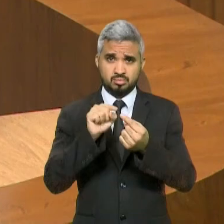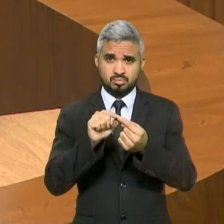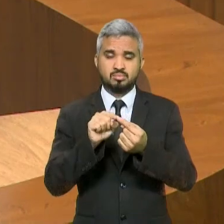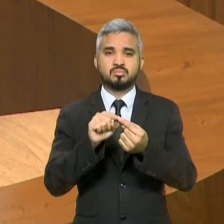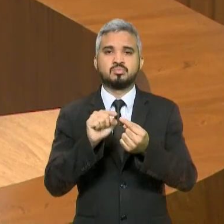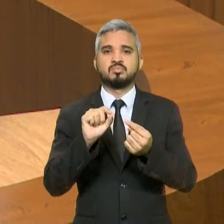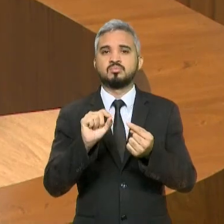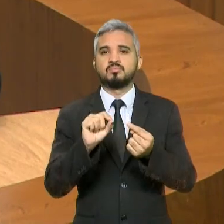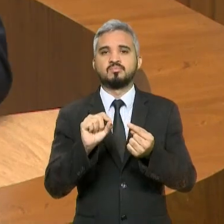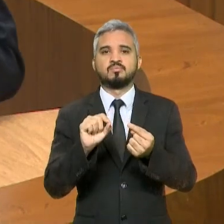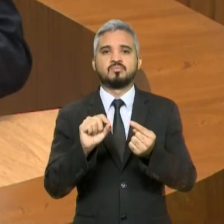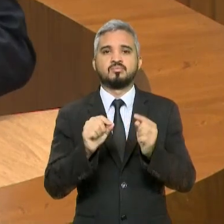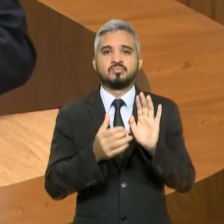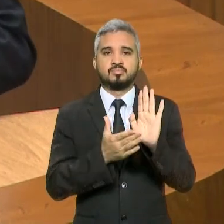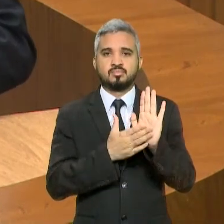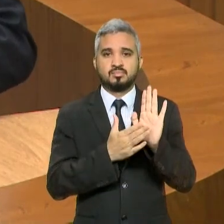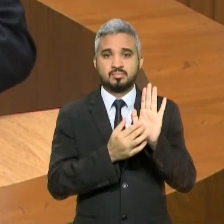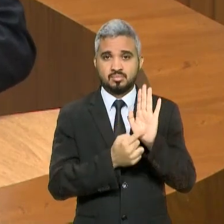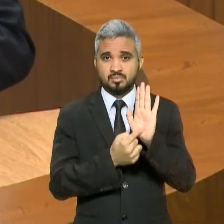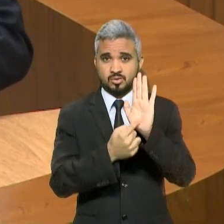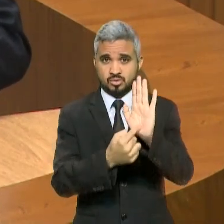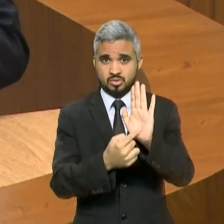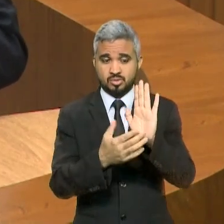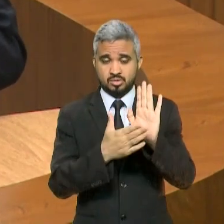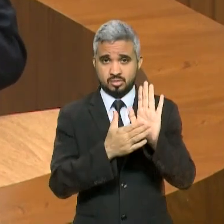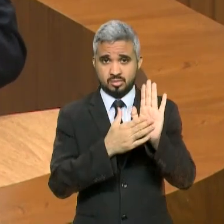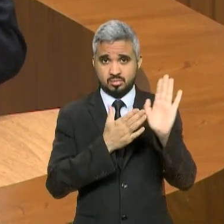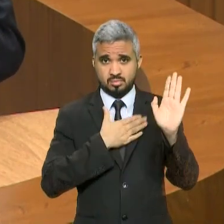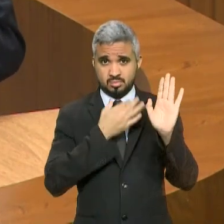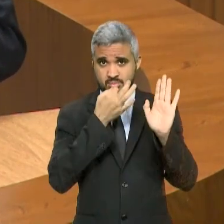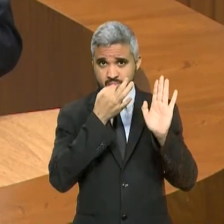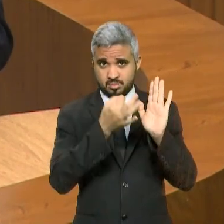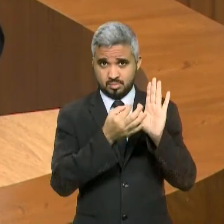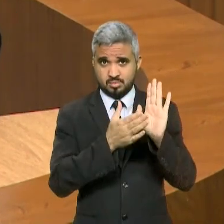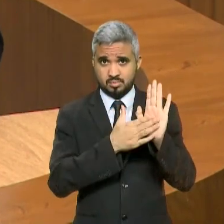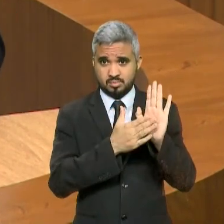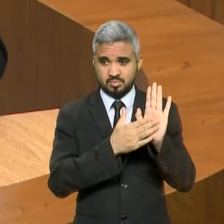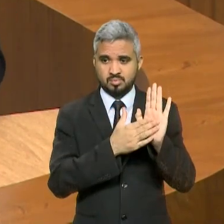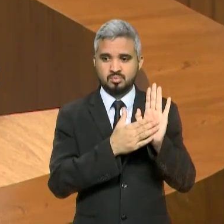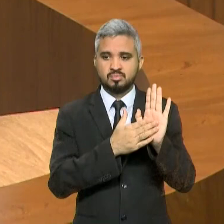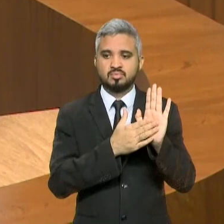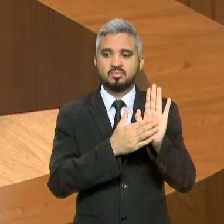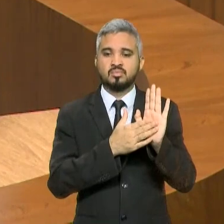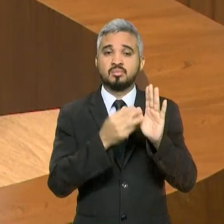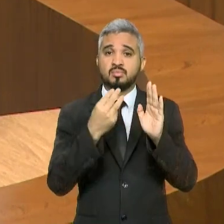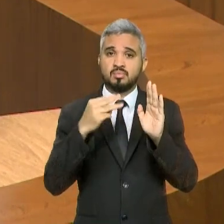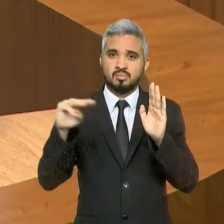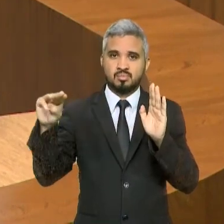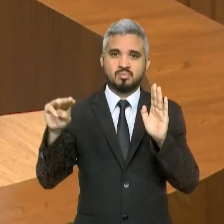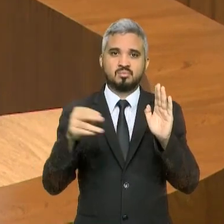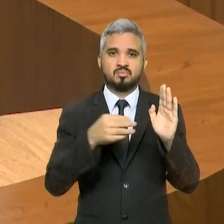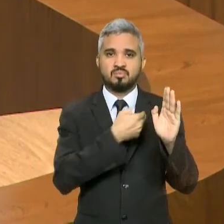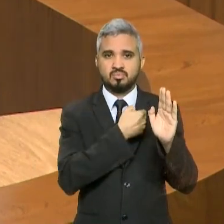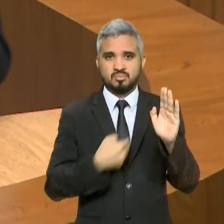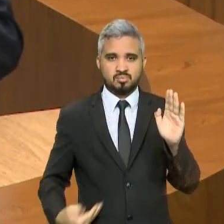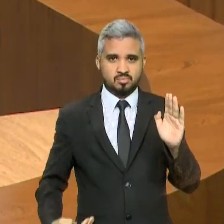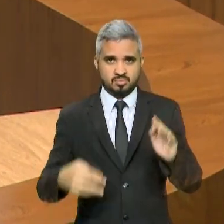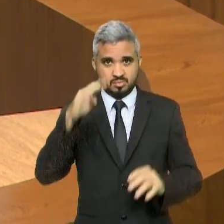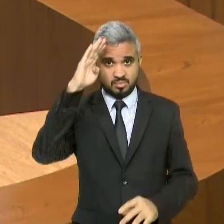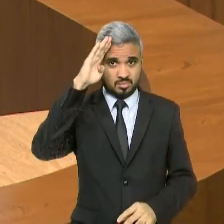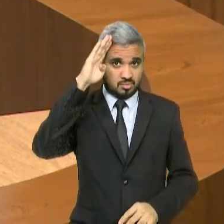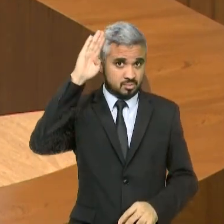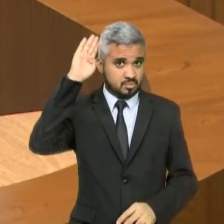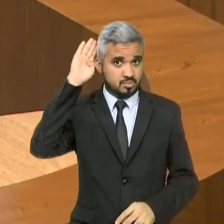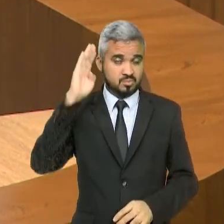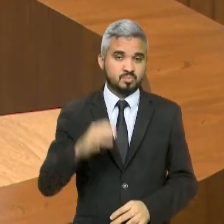trazer aqui uma indicação ao governador Carlos Brandão, que acredito eu que